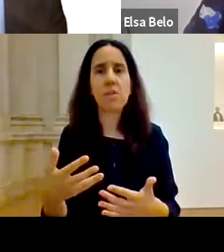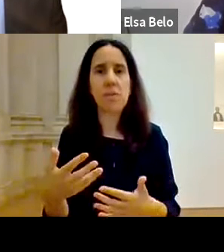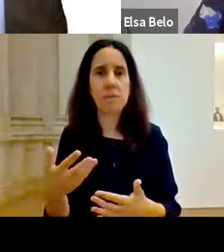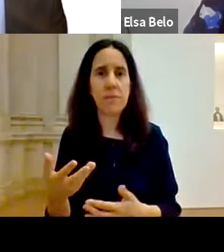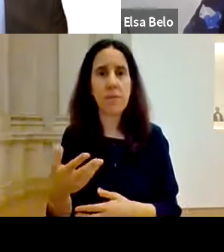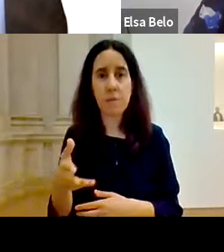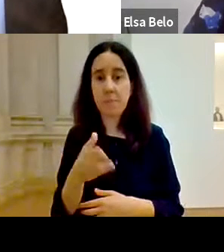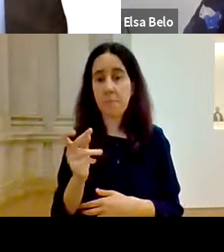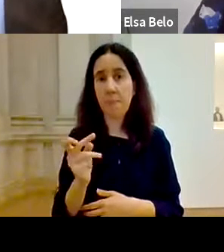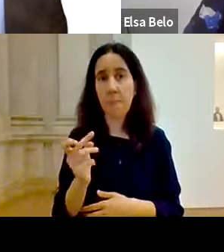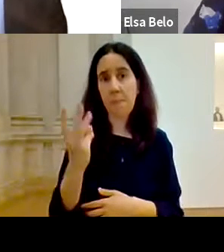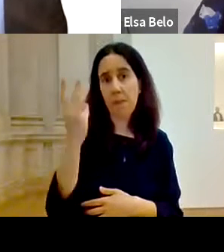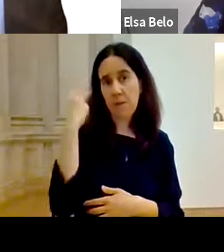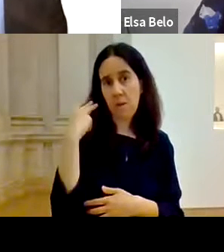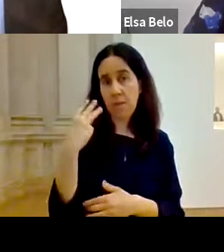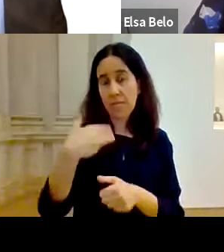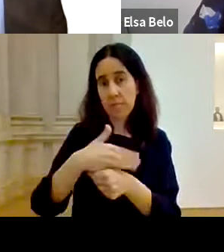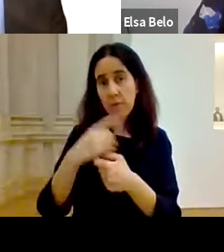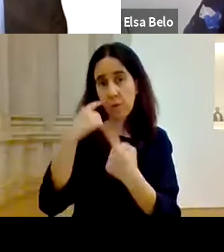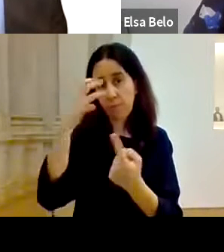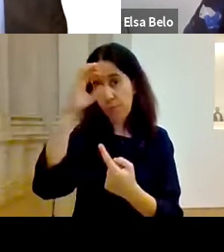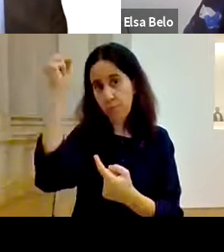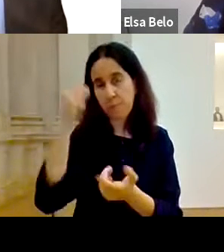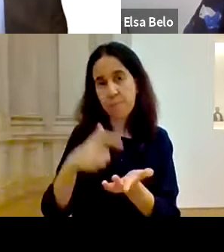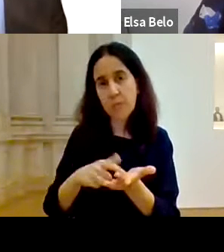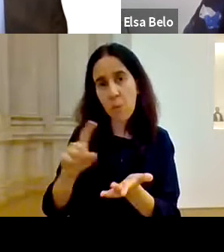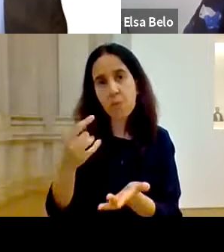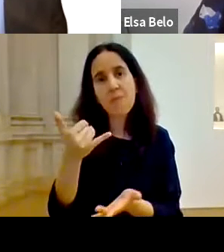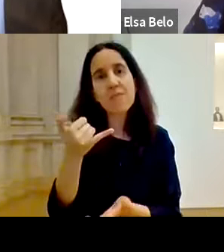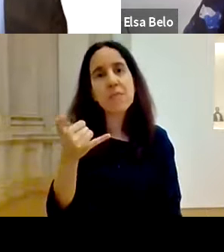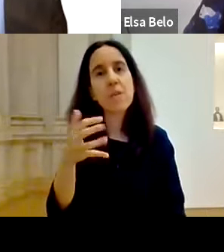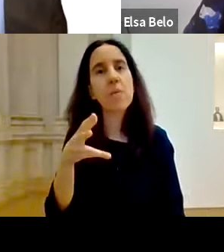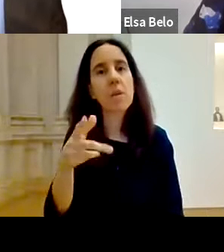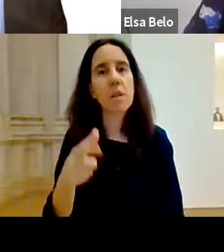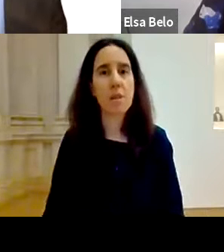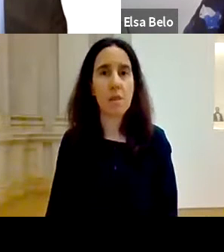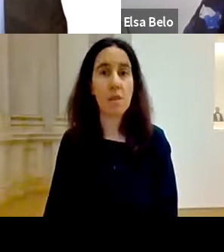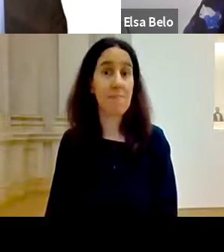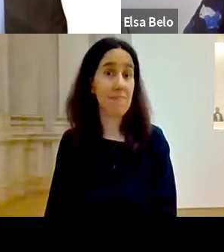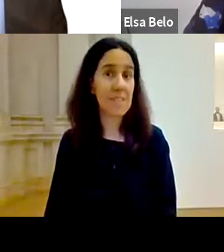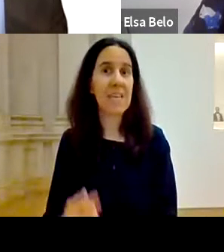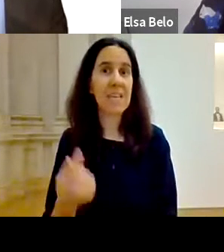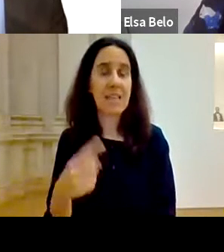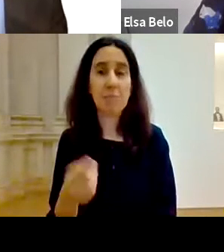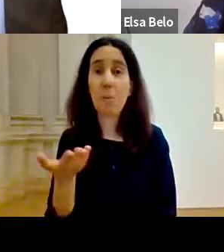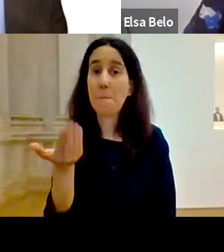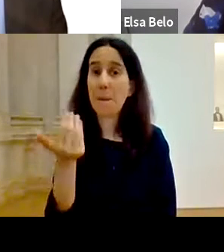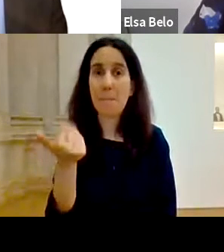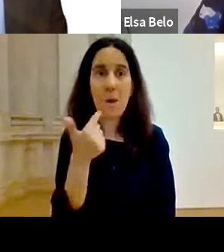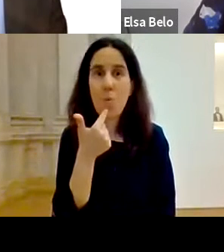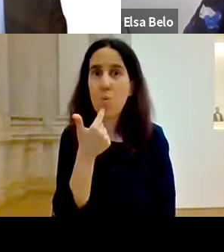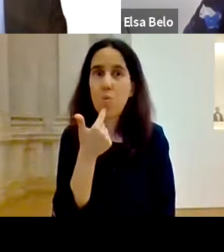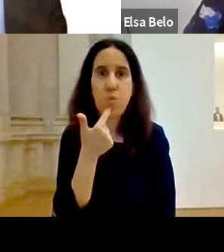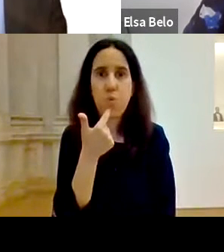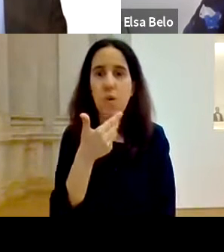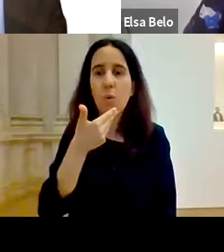anos apontava que o setor público, só o setor público, precisaria de 25.000. Portanto, temos um gap imenso de